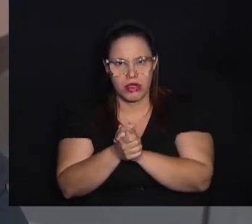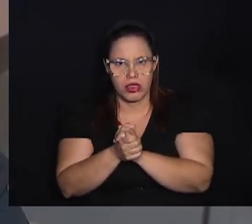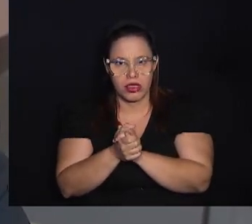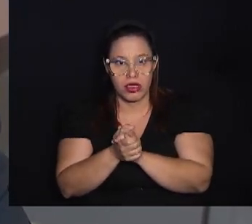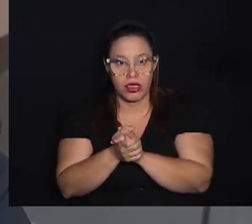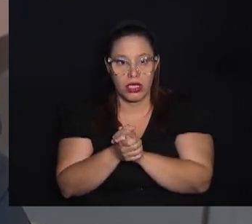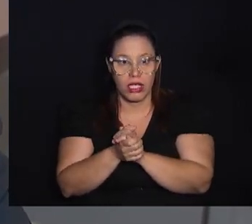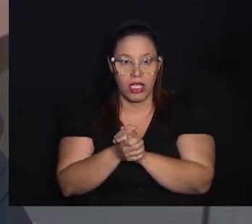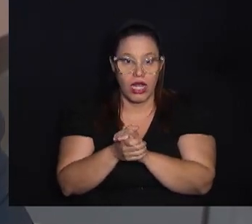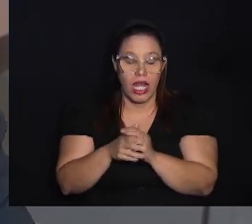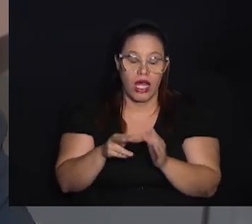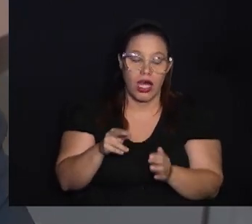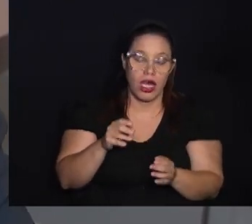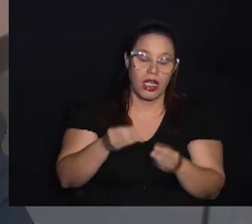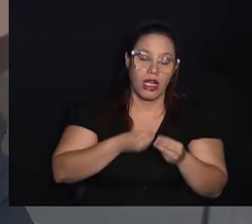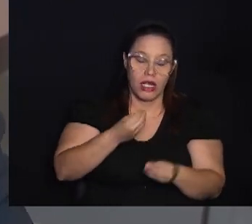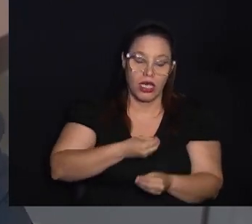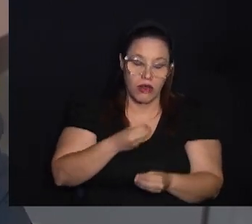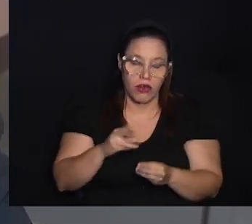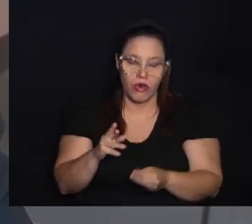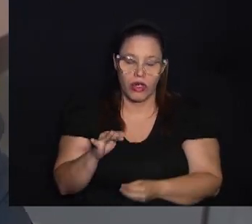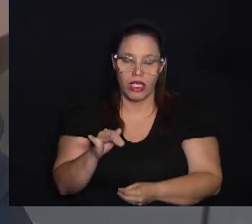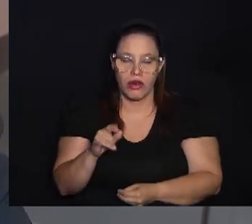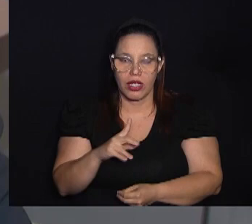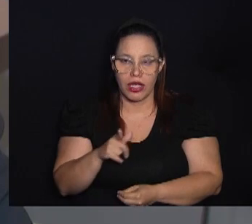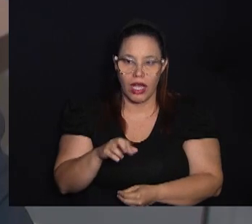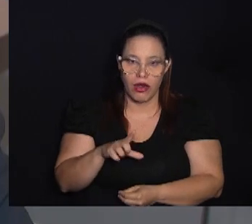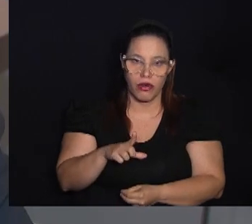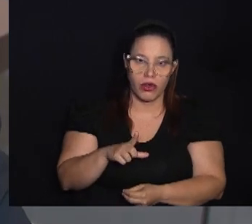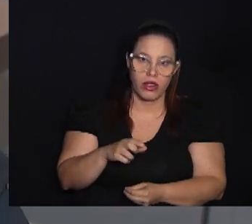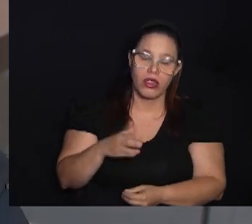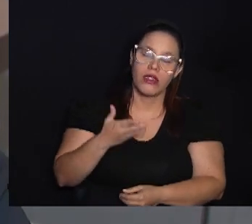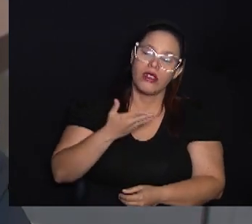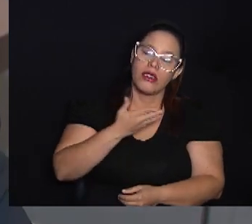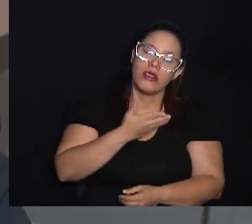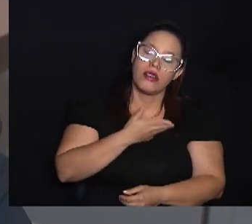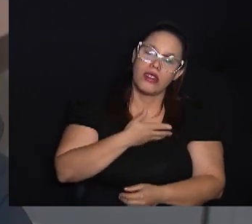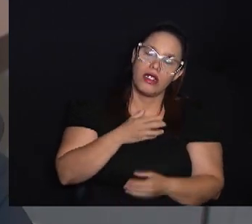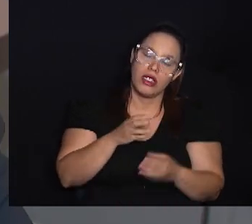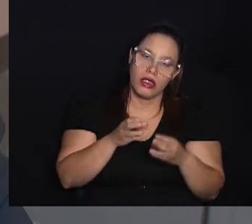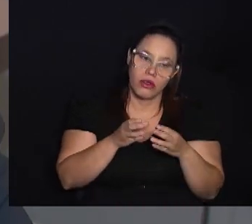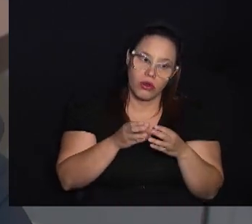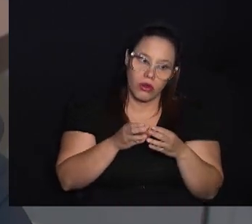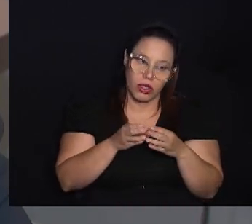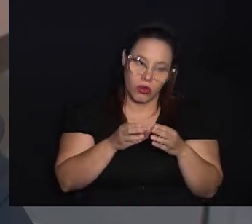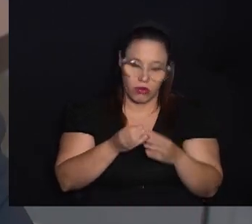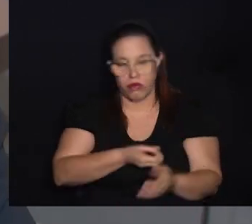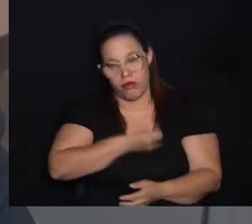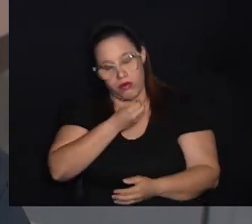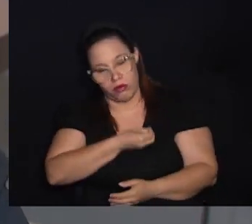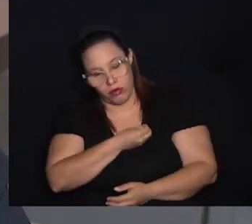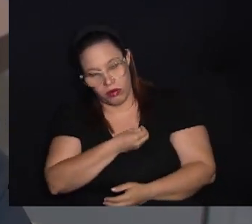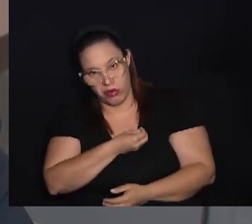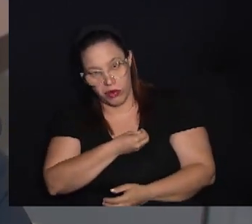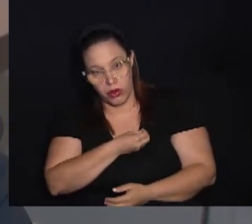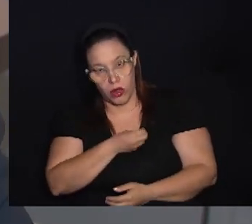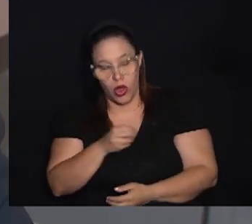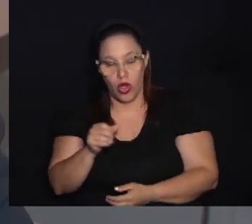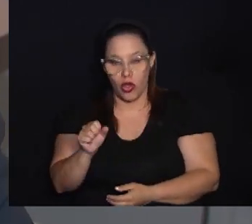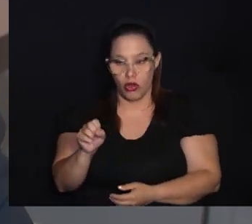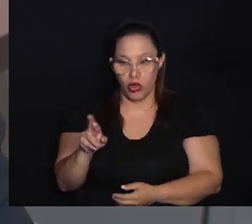aquele que vive em união estável tem no seu companheiro, não só o seu companheiro de vida, mas o seu